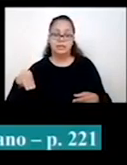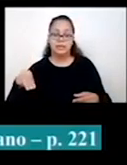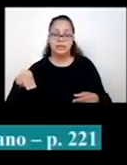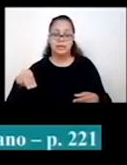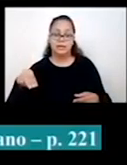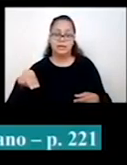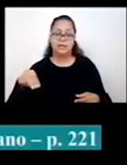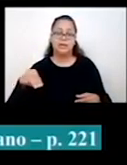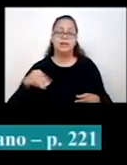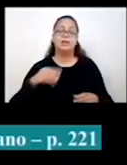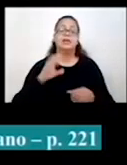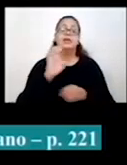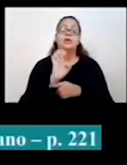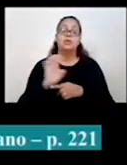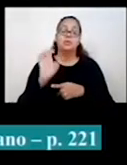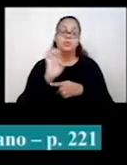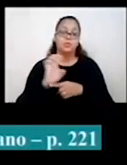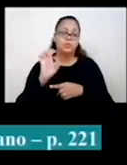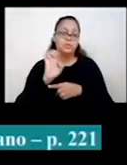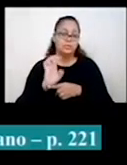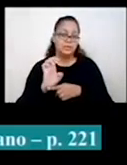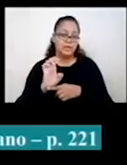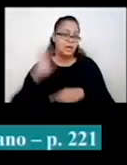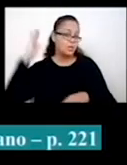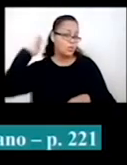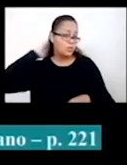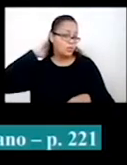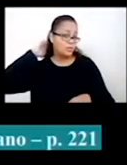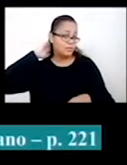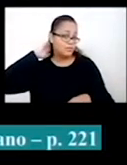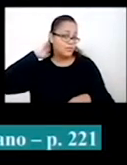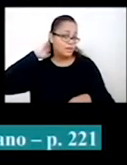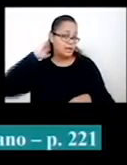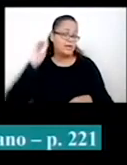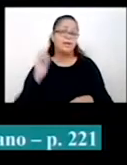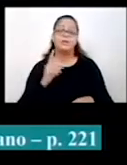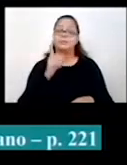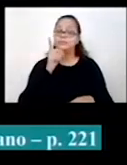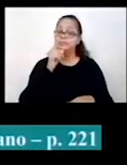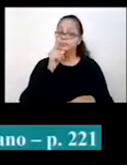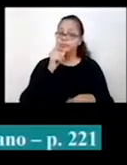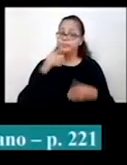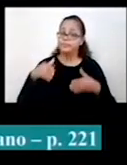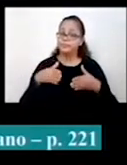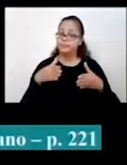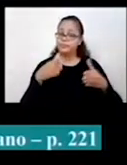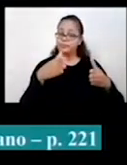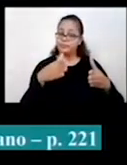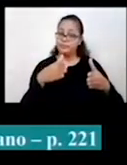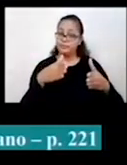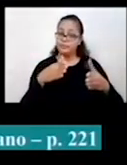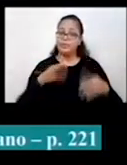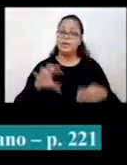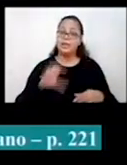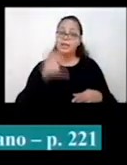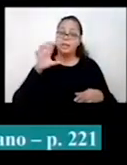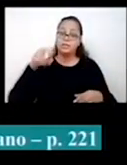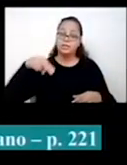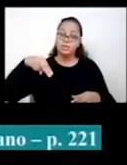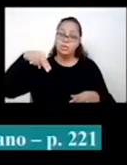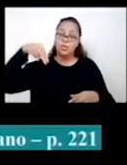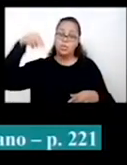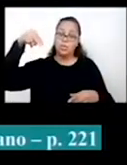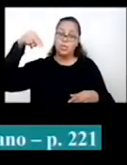que nasceu aí às margens, né, de um rio, então é um sítio fluvial, certo? Está localizada na região norte